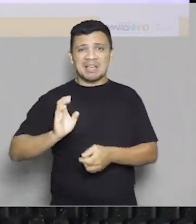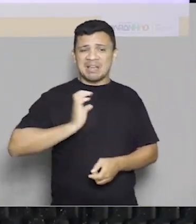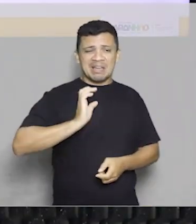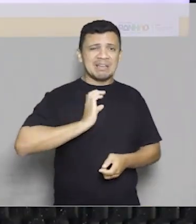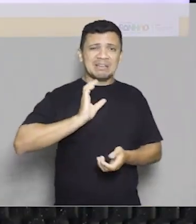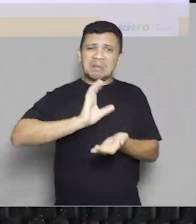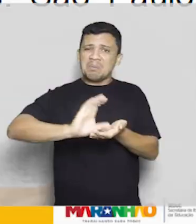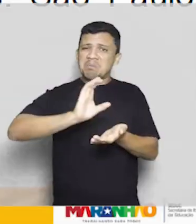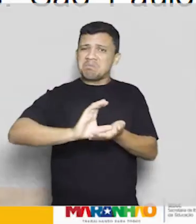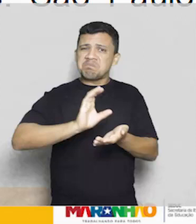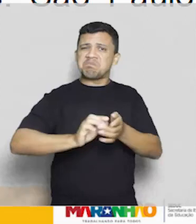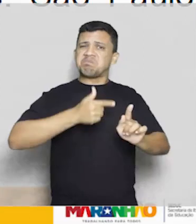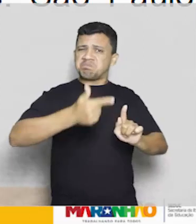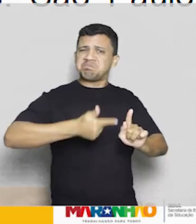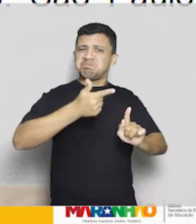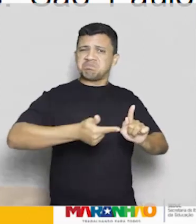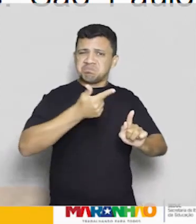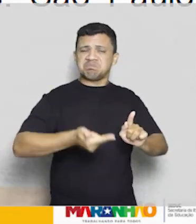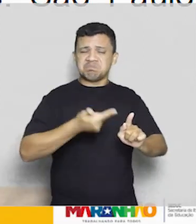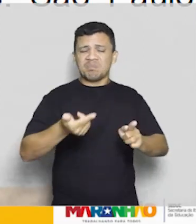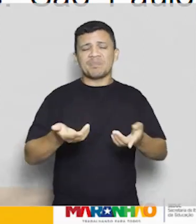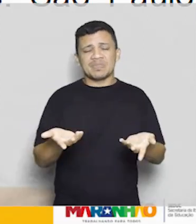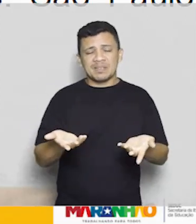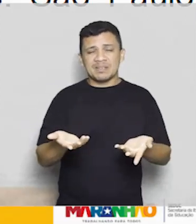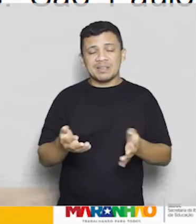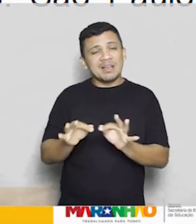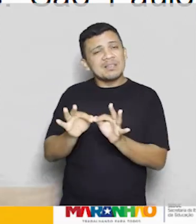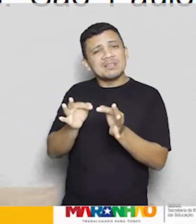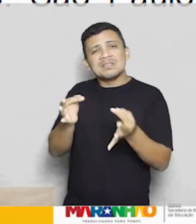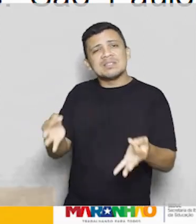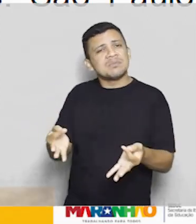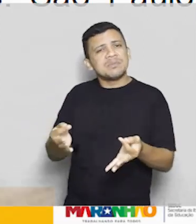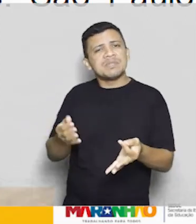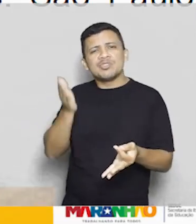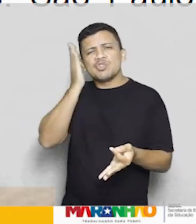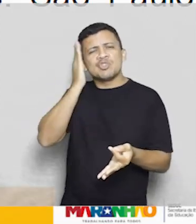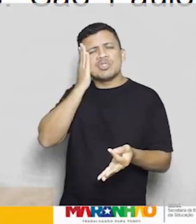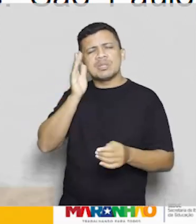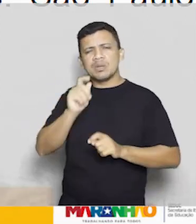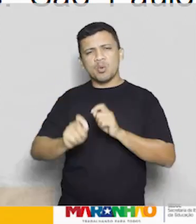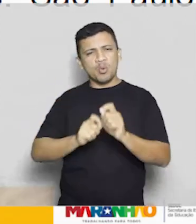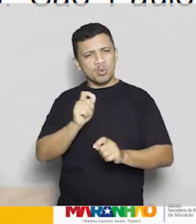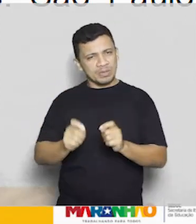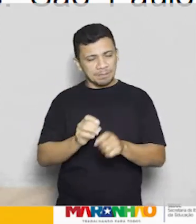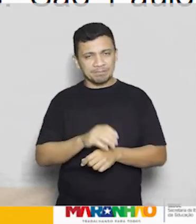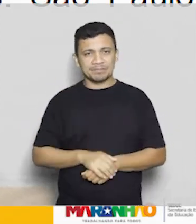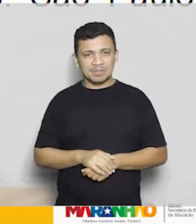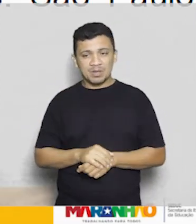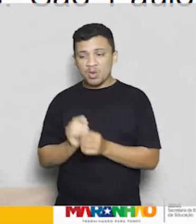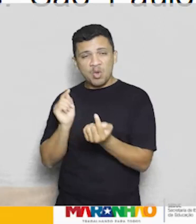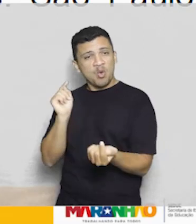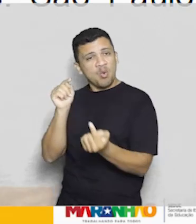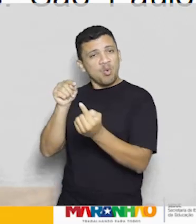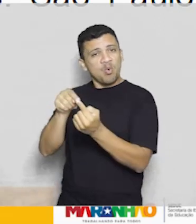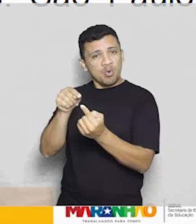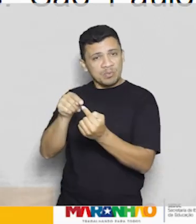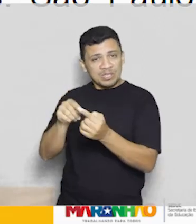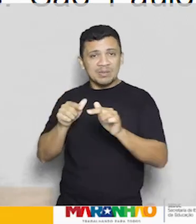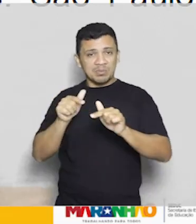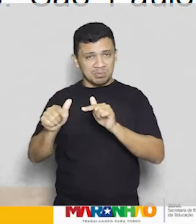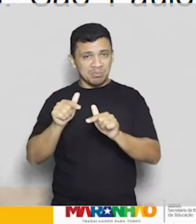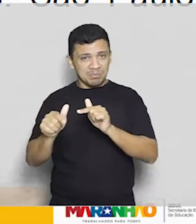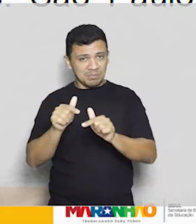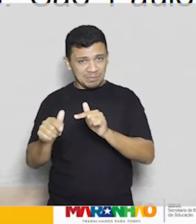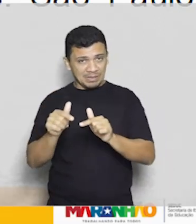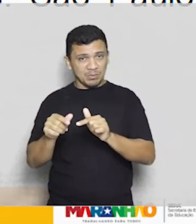riquezas. Esse fato simplesmente subtende que o objeto produzido pelo trabalho,